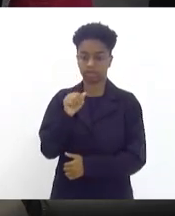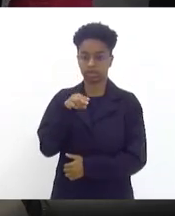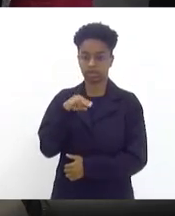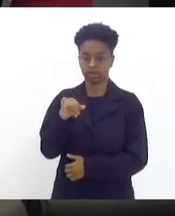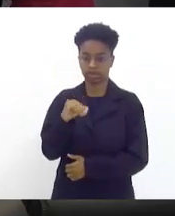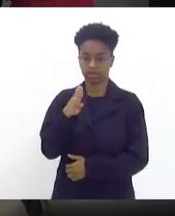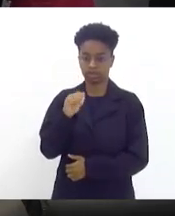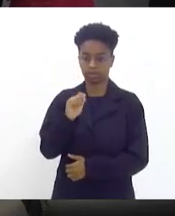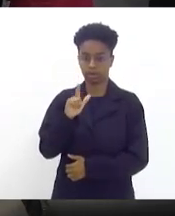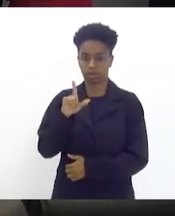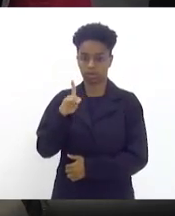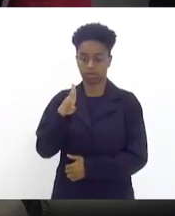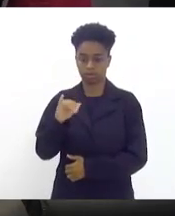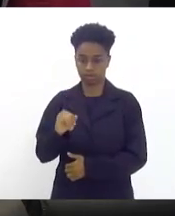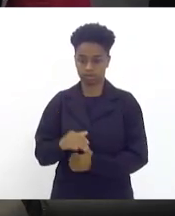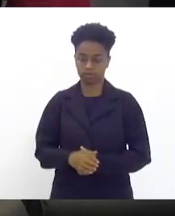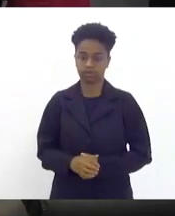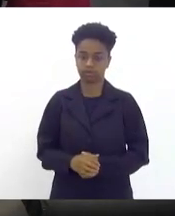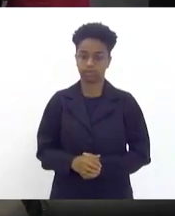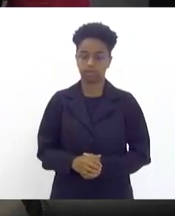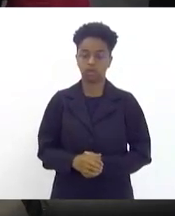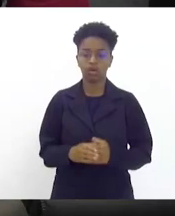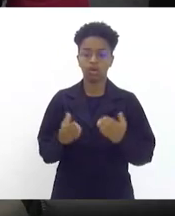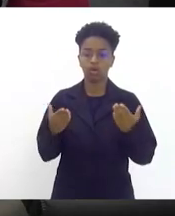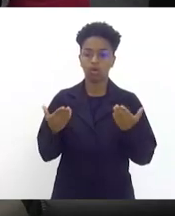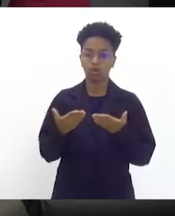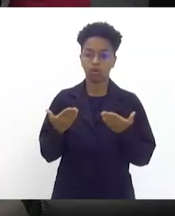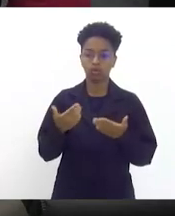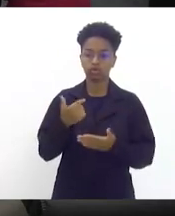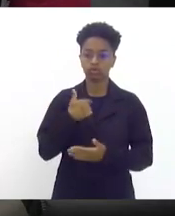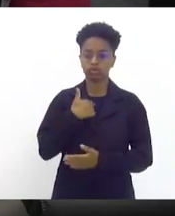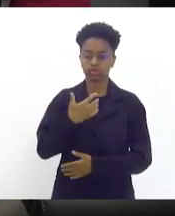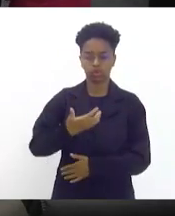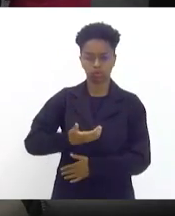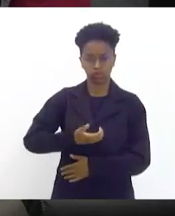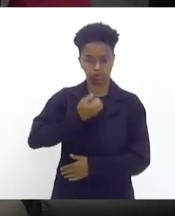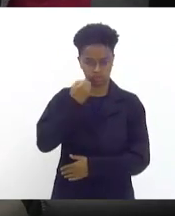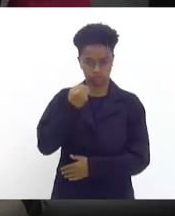hoje eu fui Surpreendida